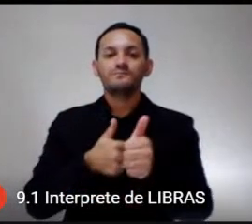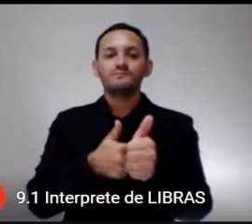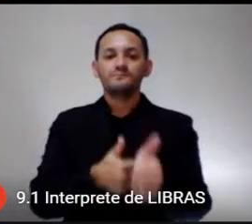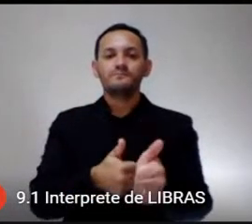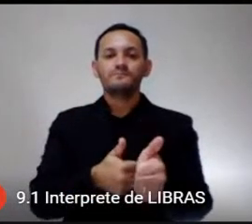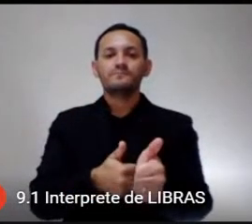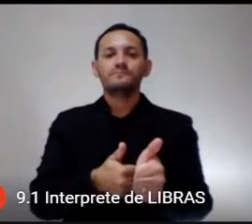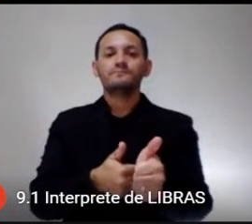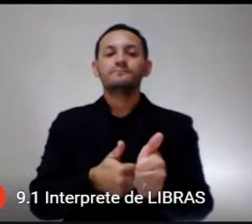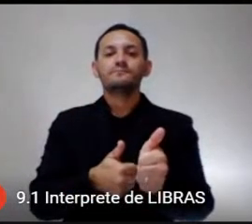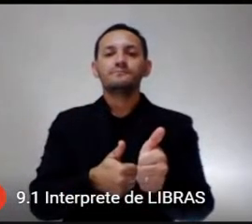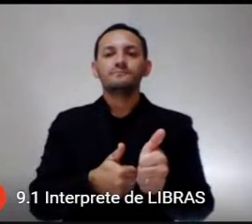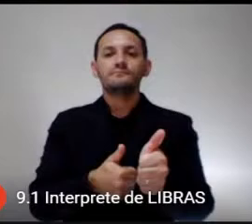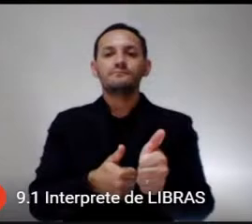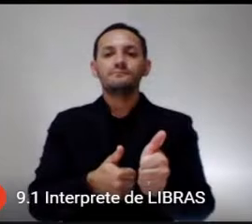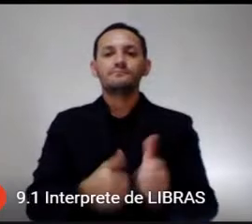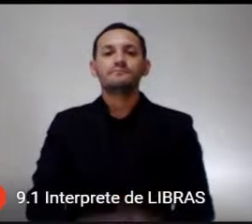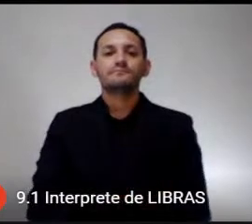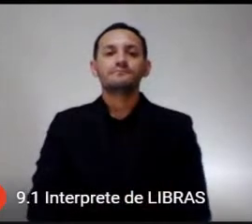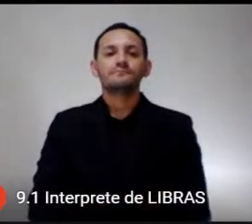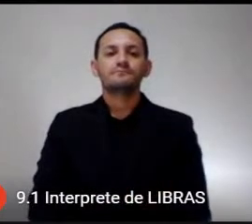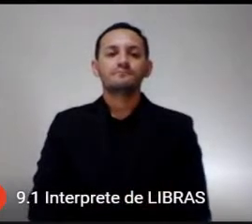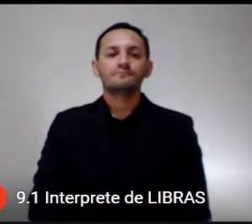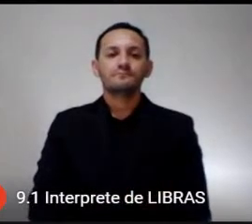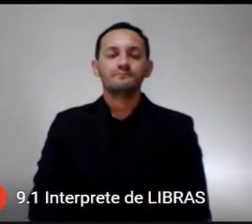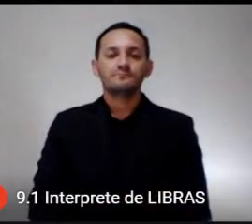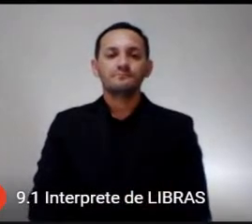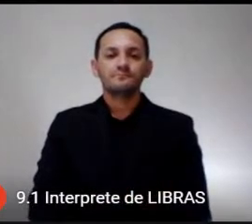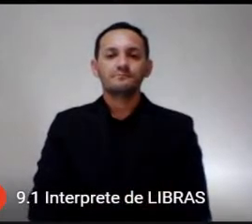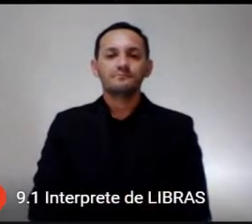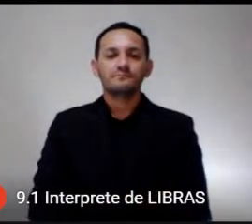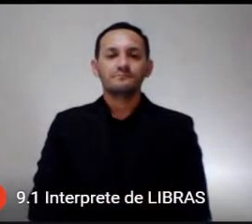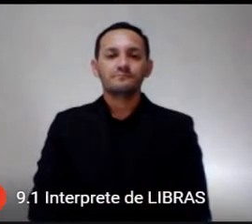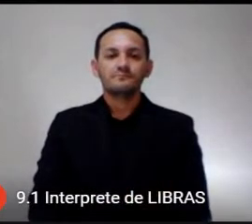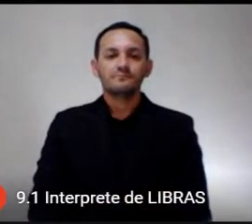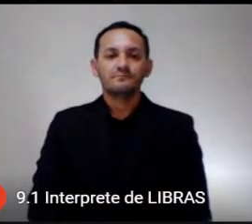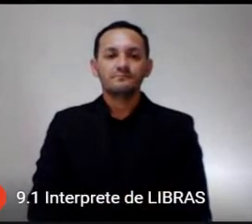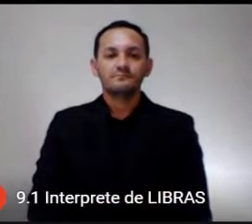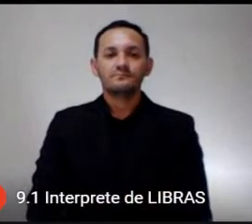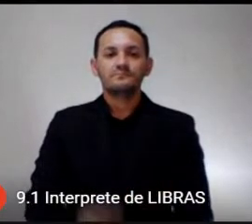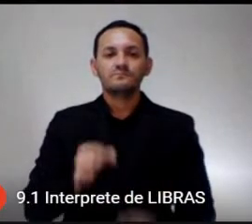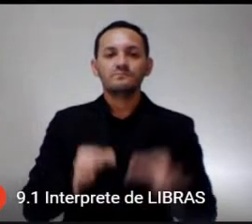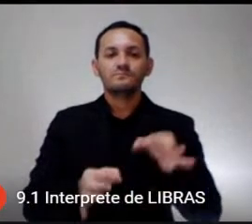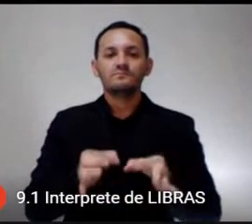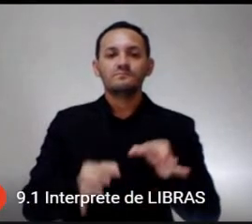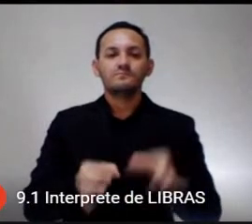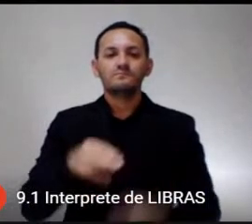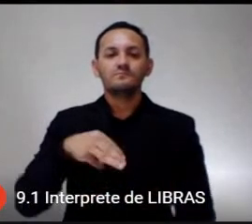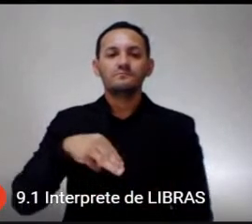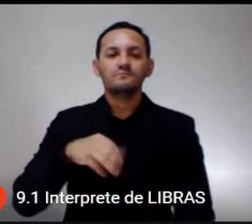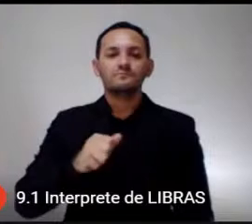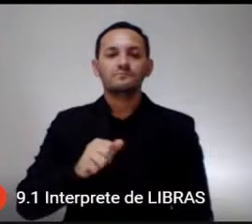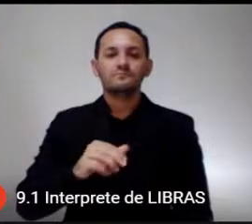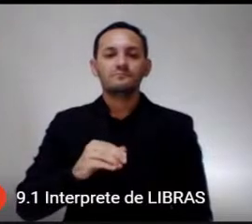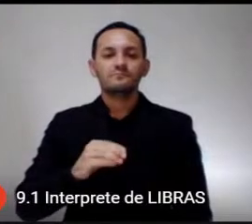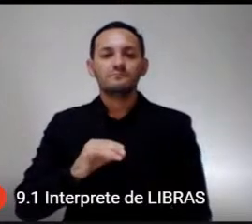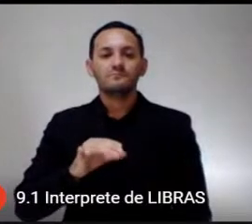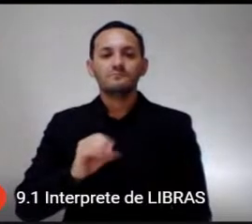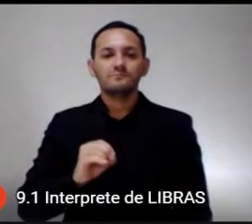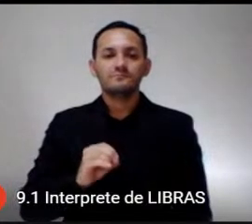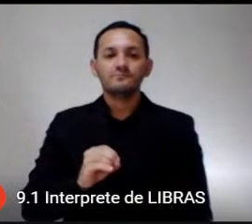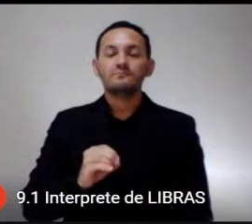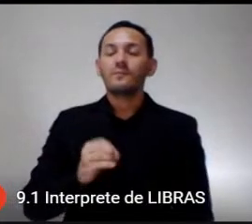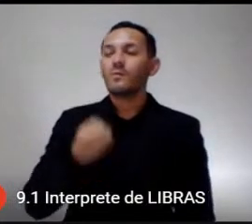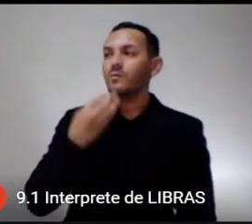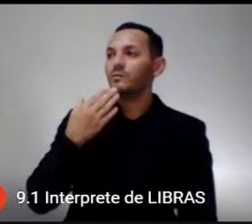divergência. E doutor José Márcio. Senhor presidente, eu, com a devida vênia, doutor